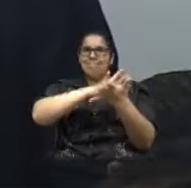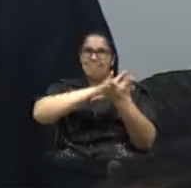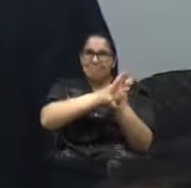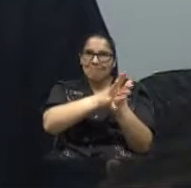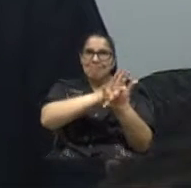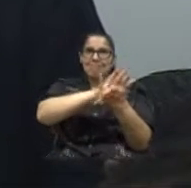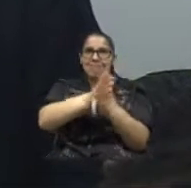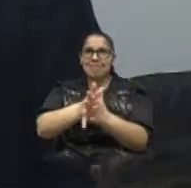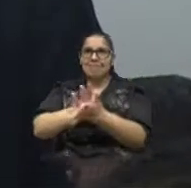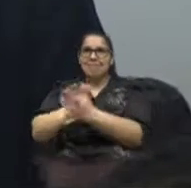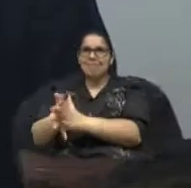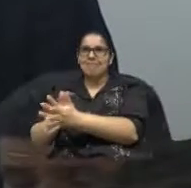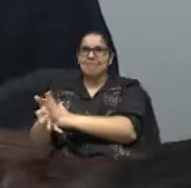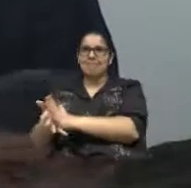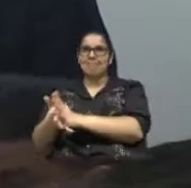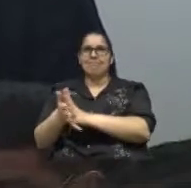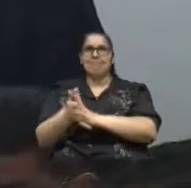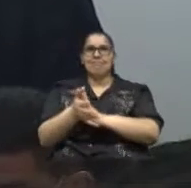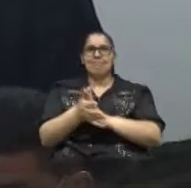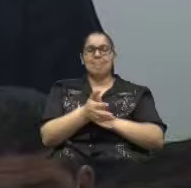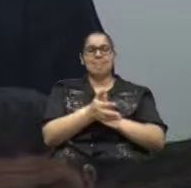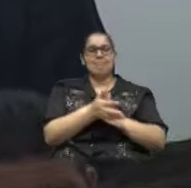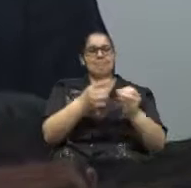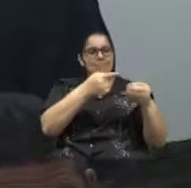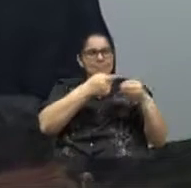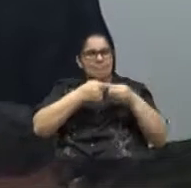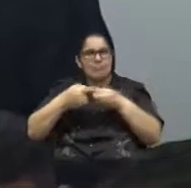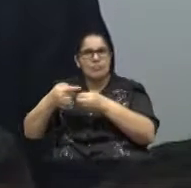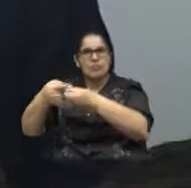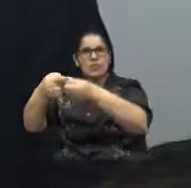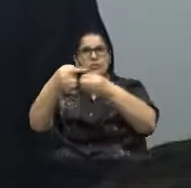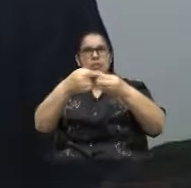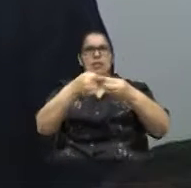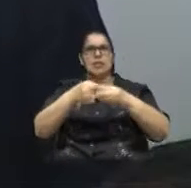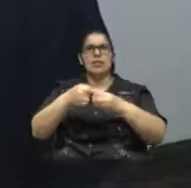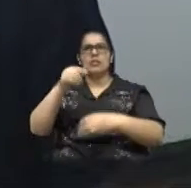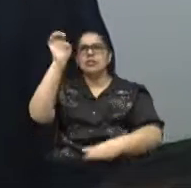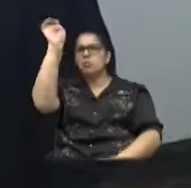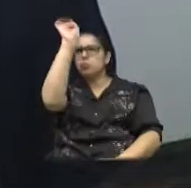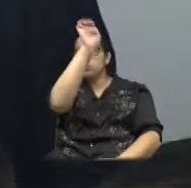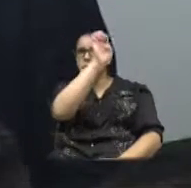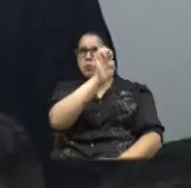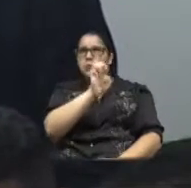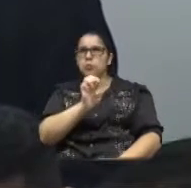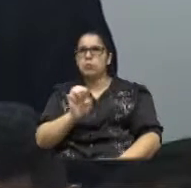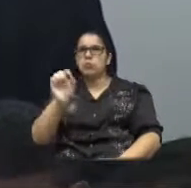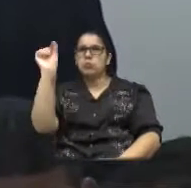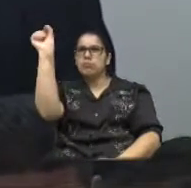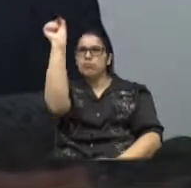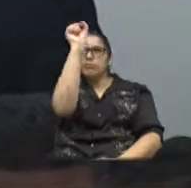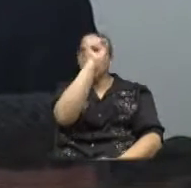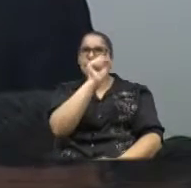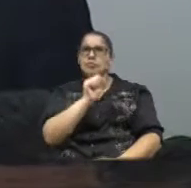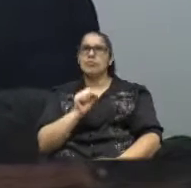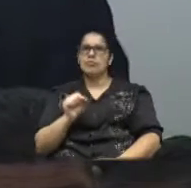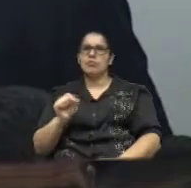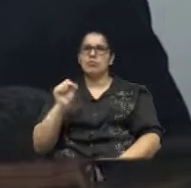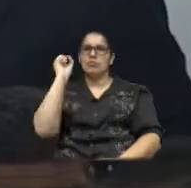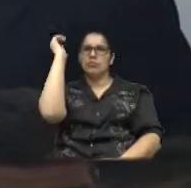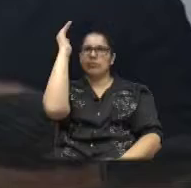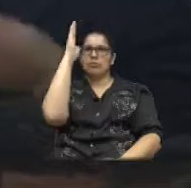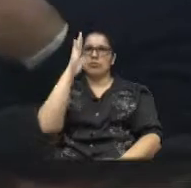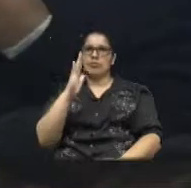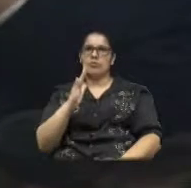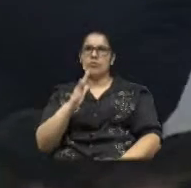em todos os municípios, os estados e a nação. O que acontece, a reação